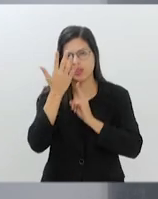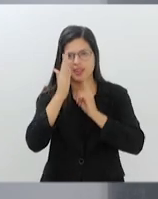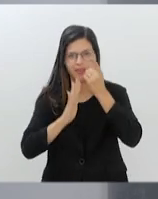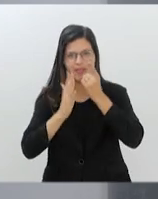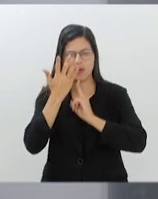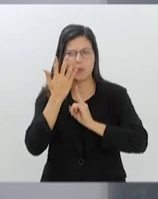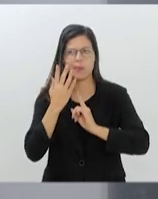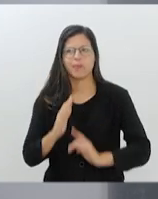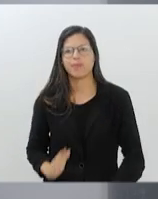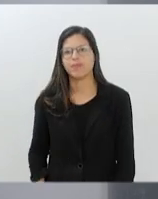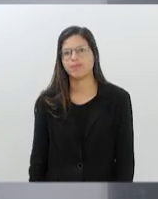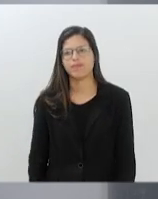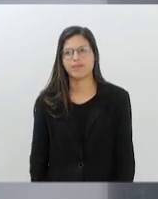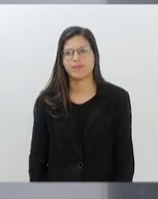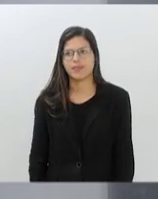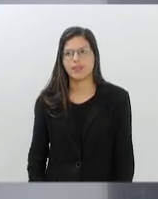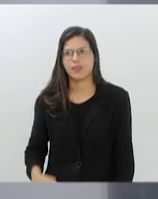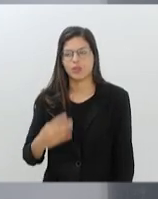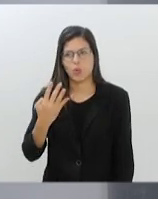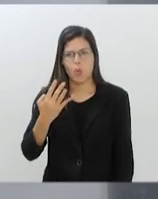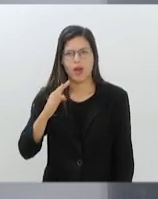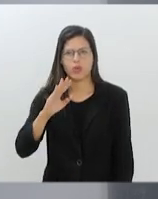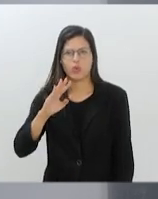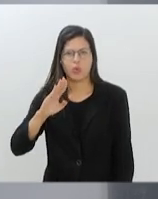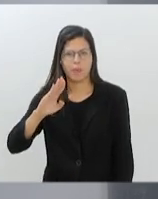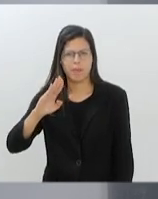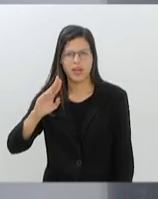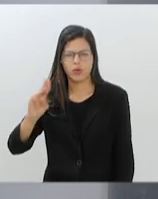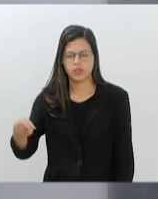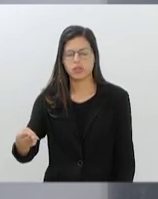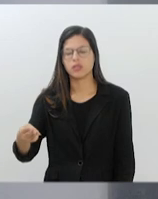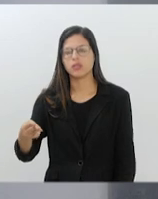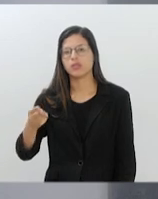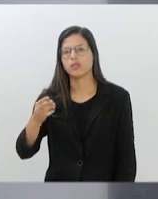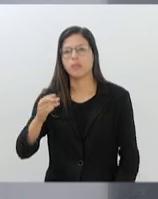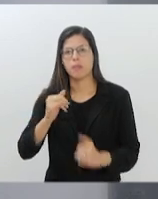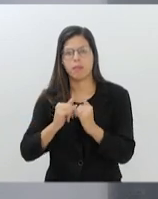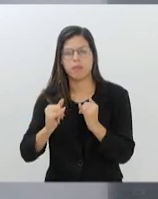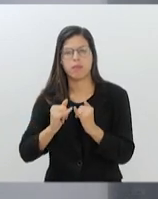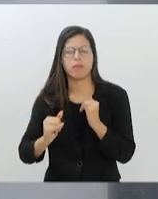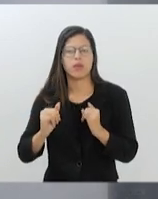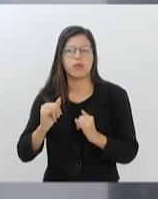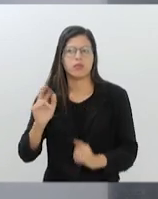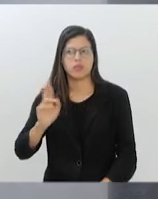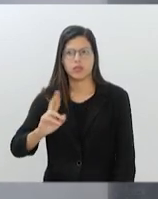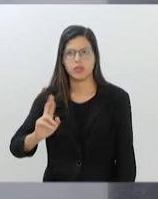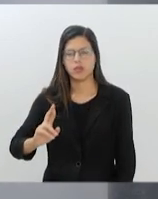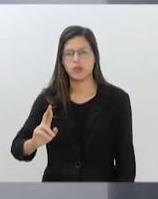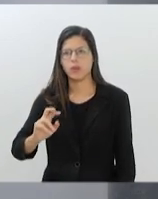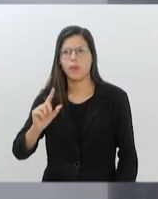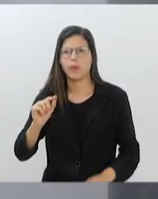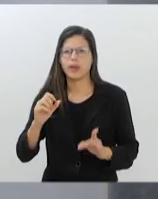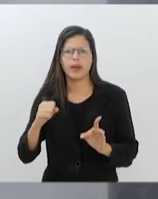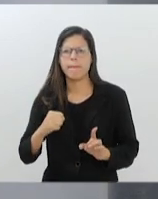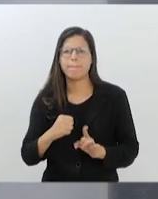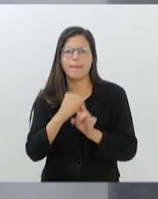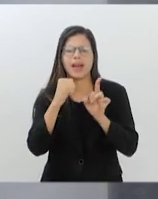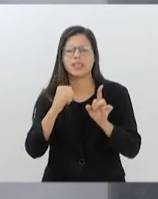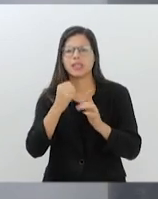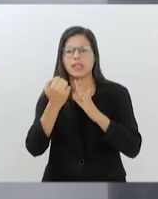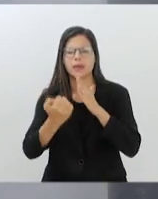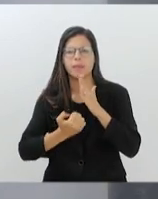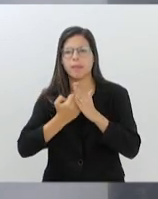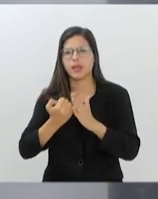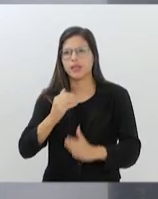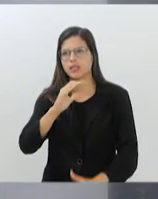eh de R 4 milhões Dea para pro o que que isso impacta na empresa Sedai que é uma empresa que